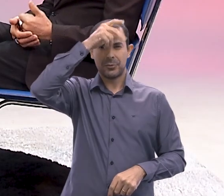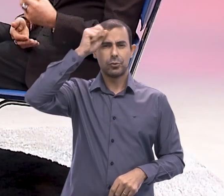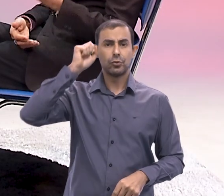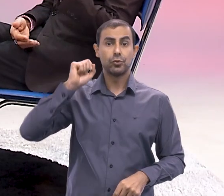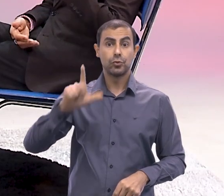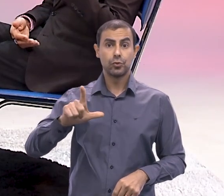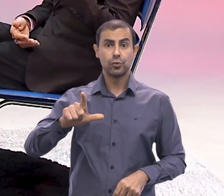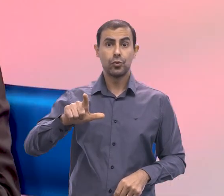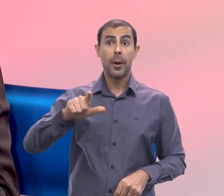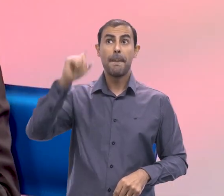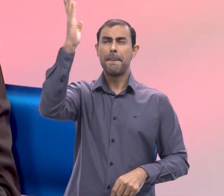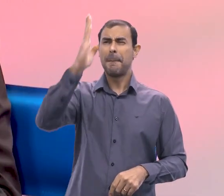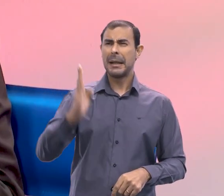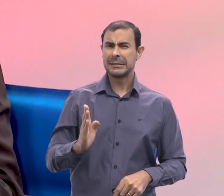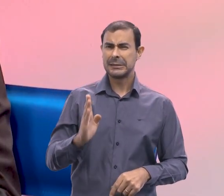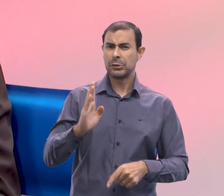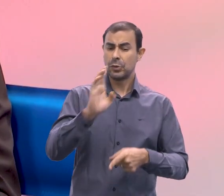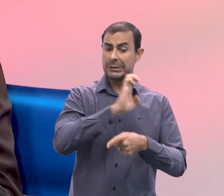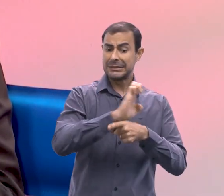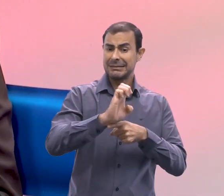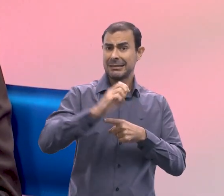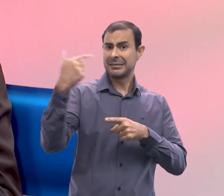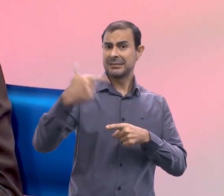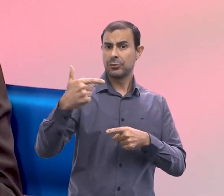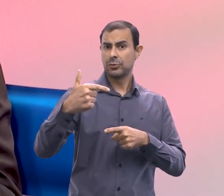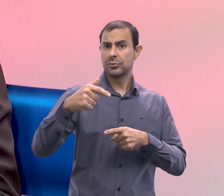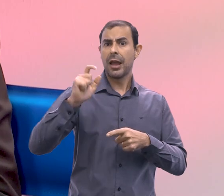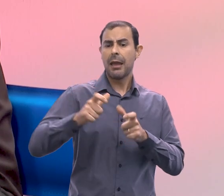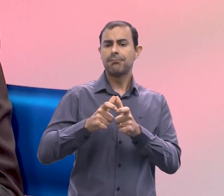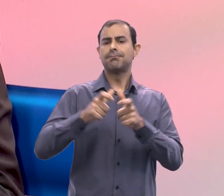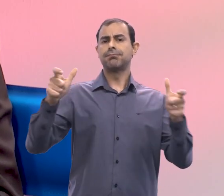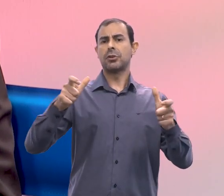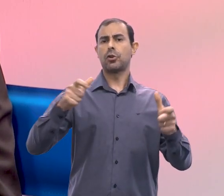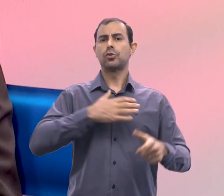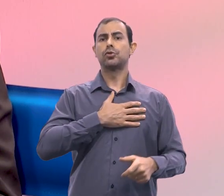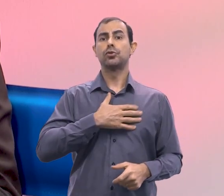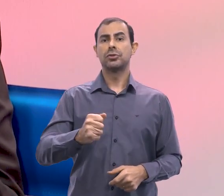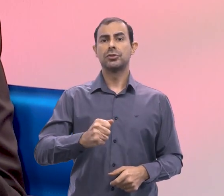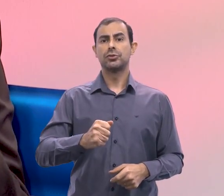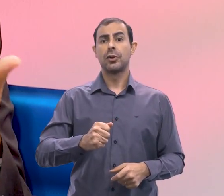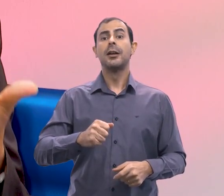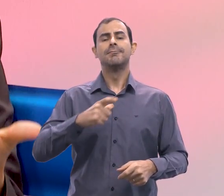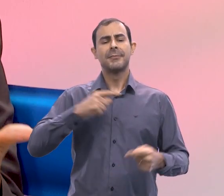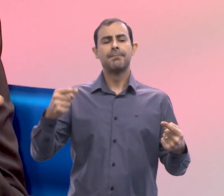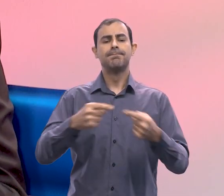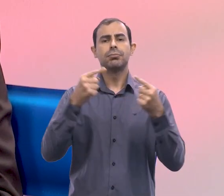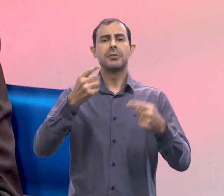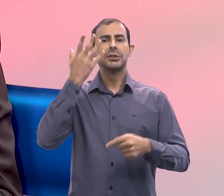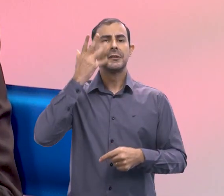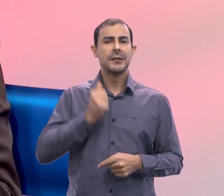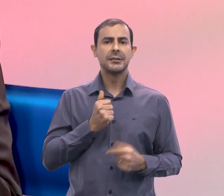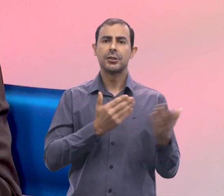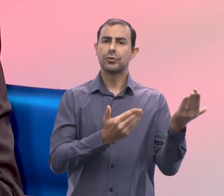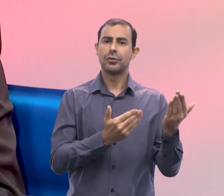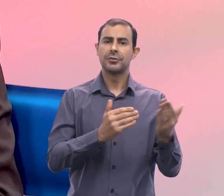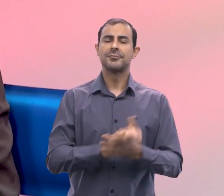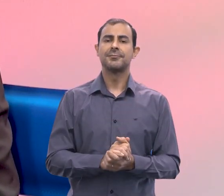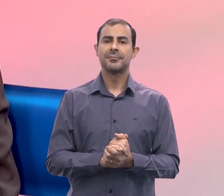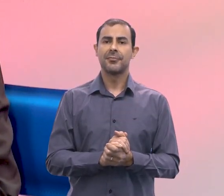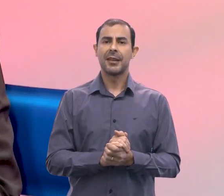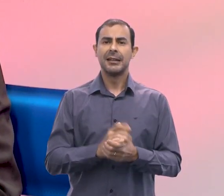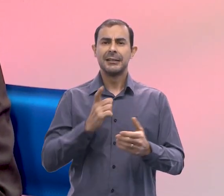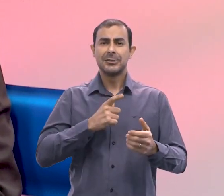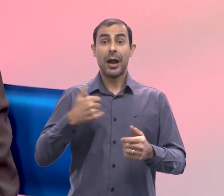do Sul é o segundo estado do Brasil com alta taxa de suicídio por 100 mil habitantes, envolvendo crianças e adolescentes. E